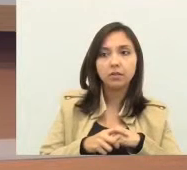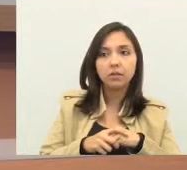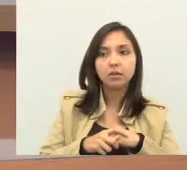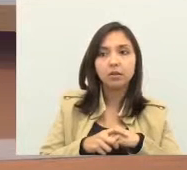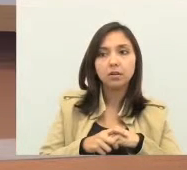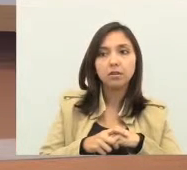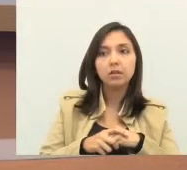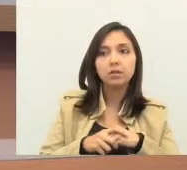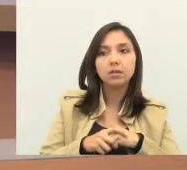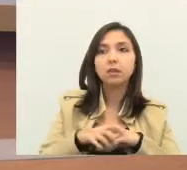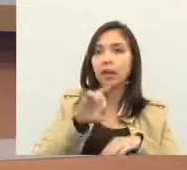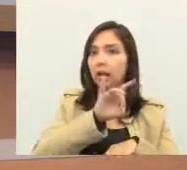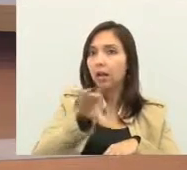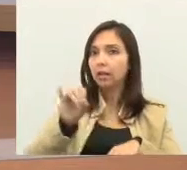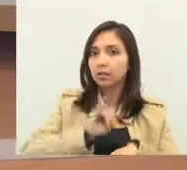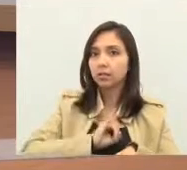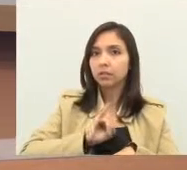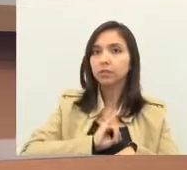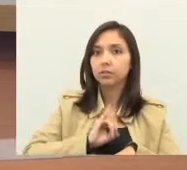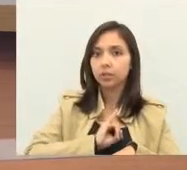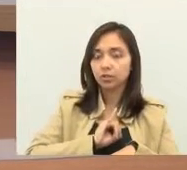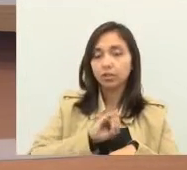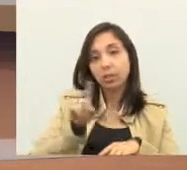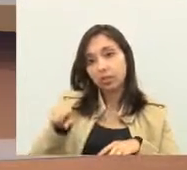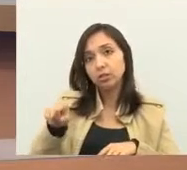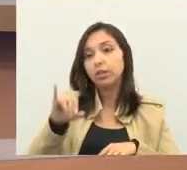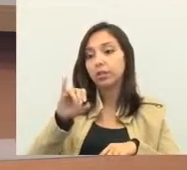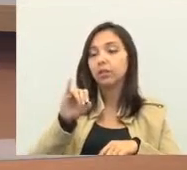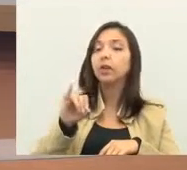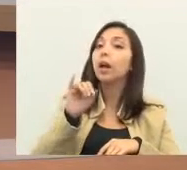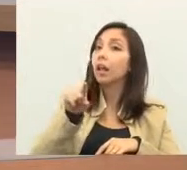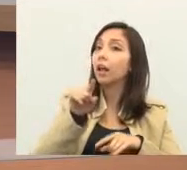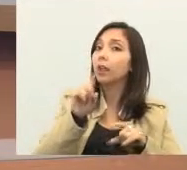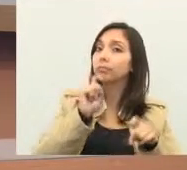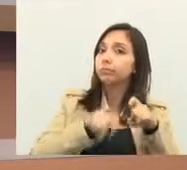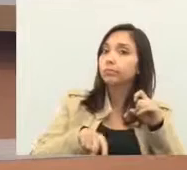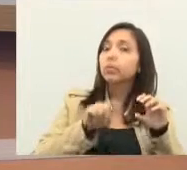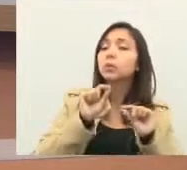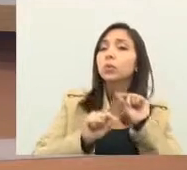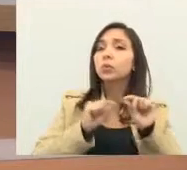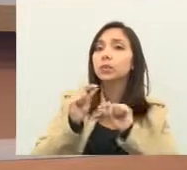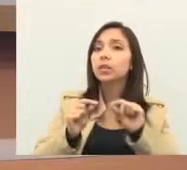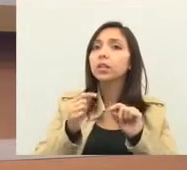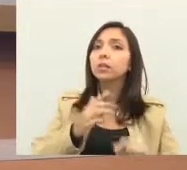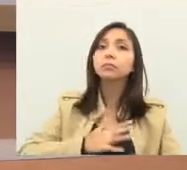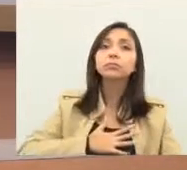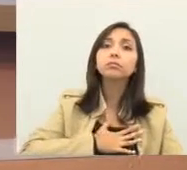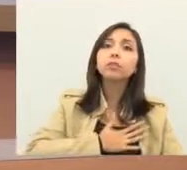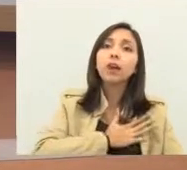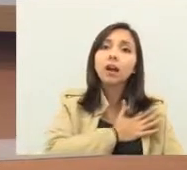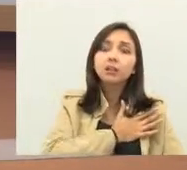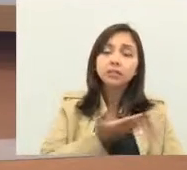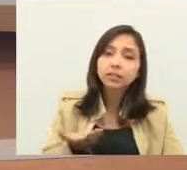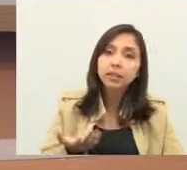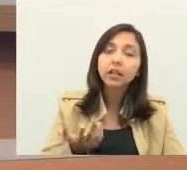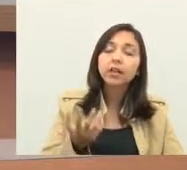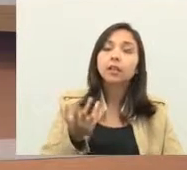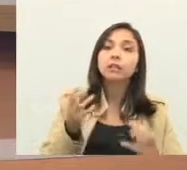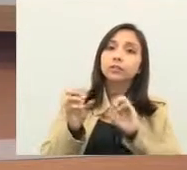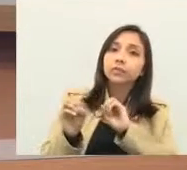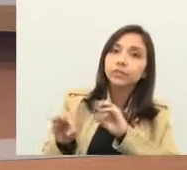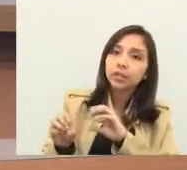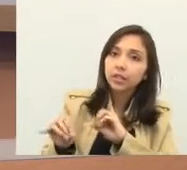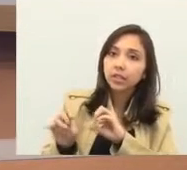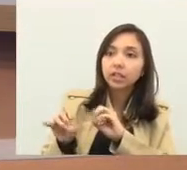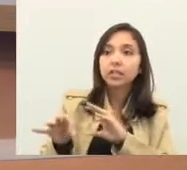às identidades de papéis de gênero. A sexualidade tem a ver com o prazer, com a orientação,